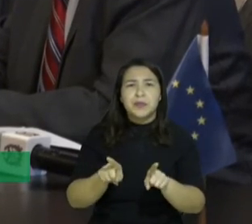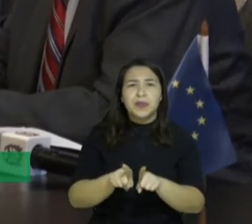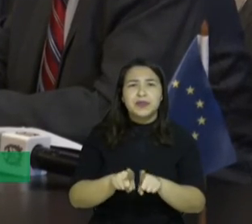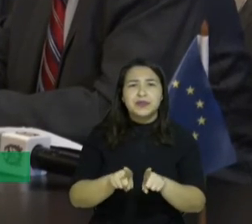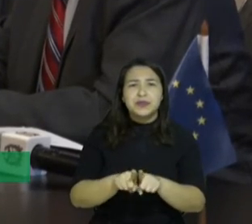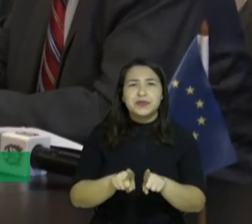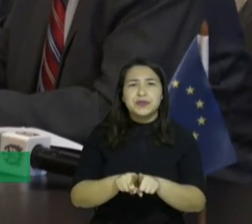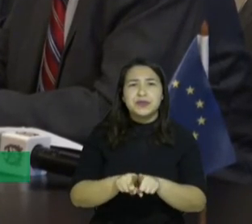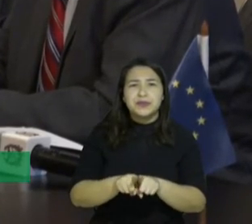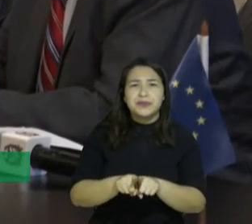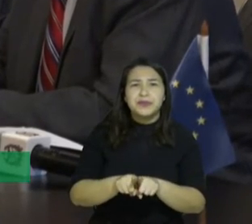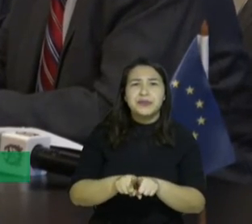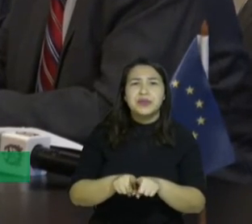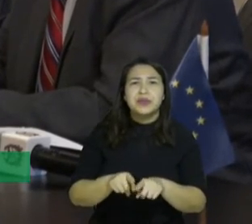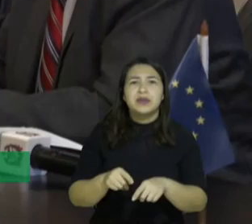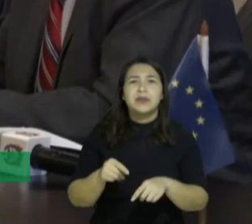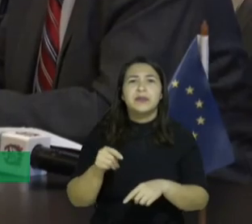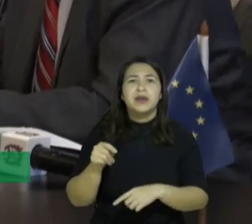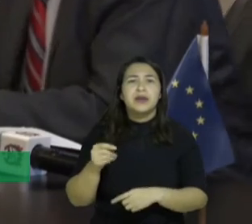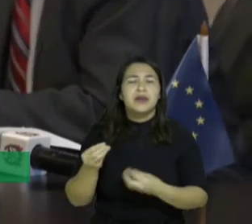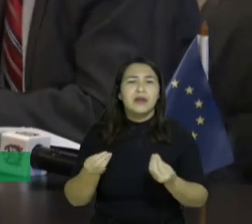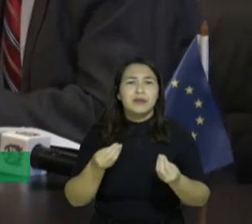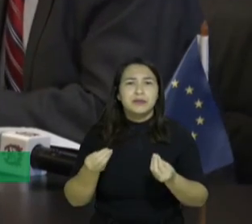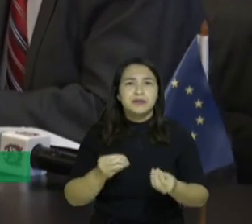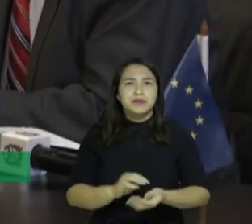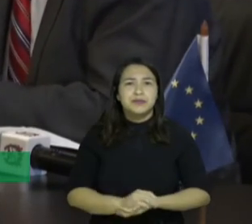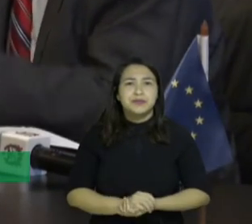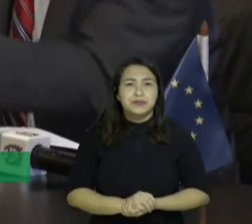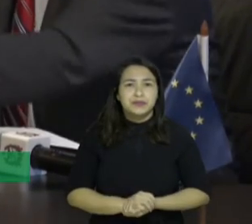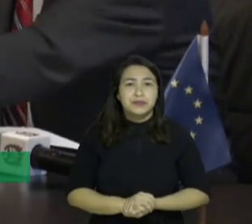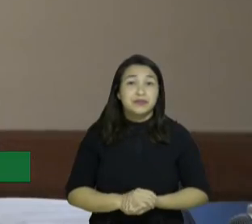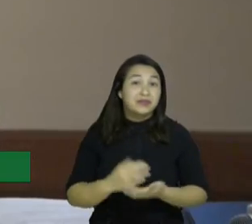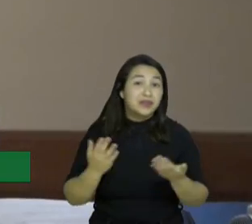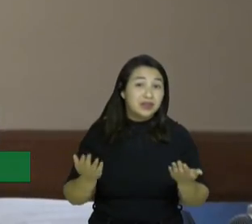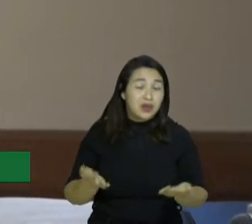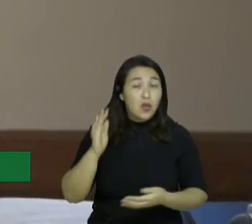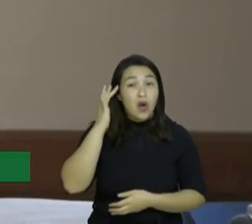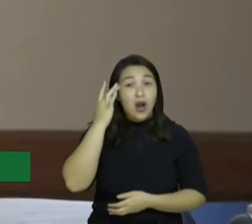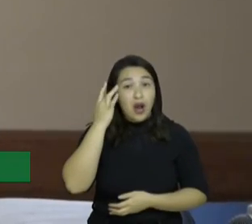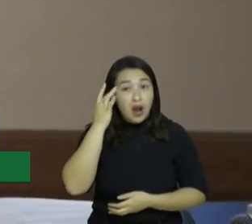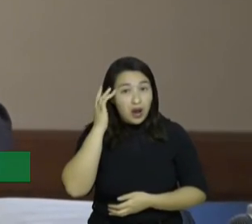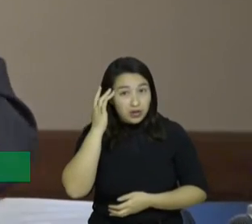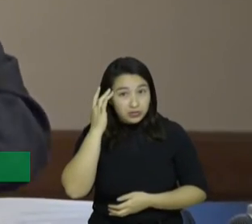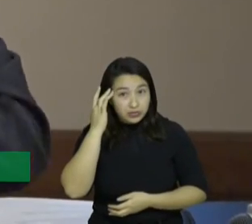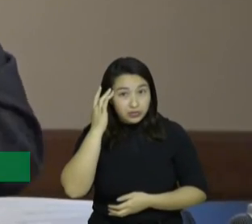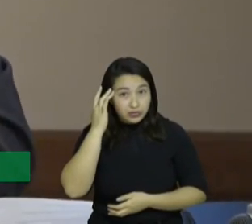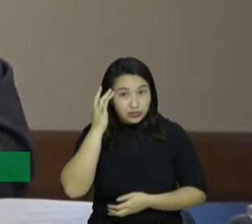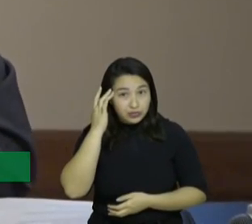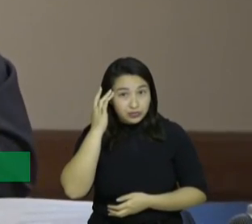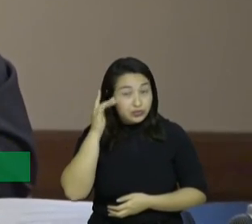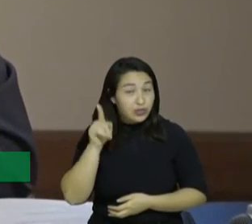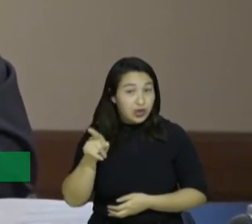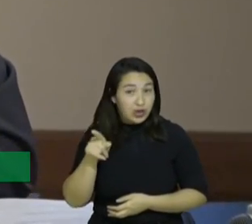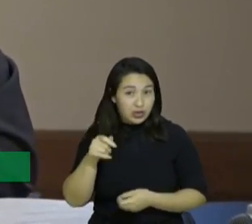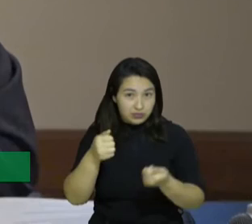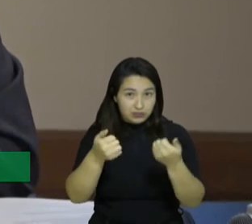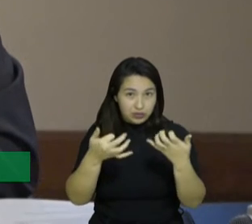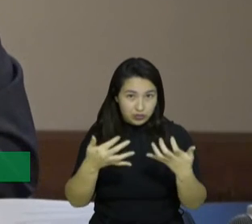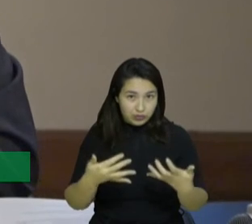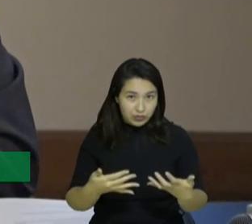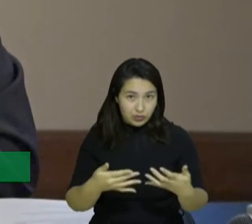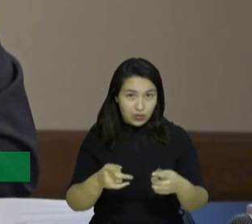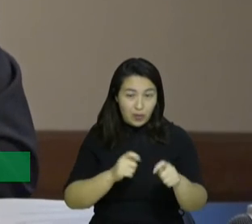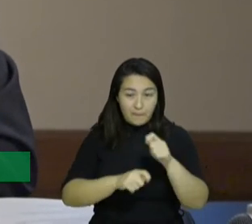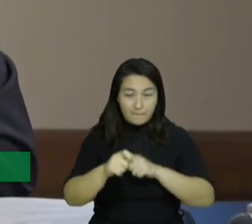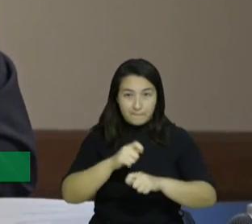oportunidade você Verê lá na Europa para vocês então eh eu acho Como como o dvo colocou eh o mercado